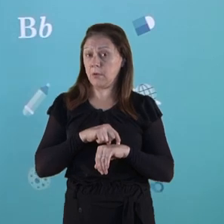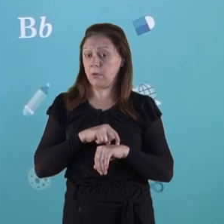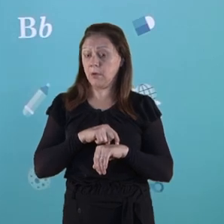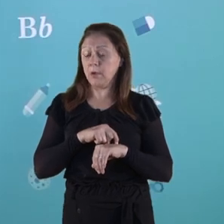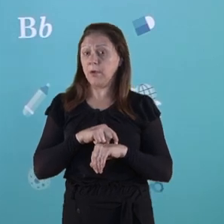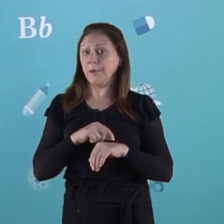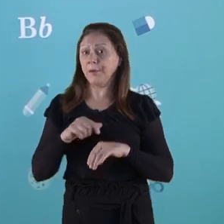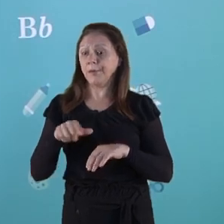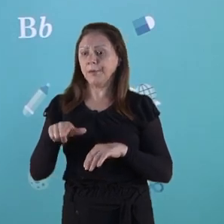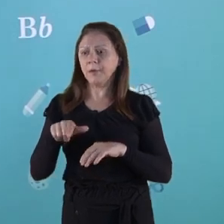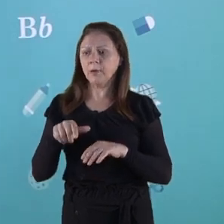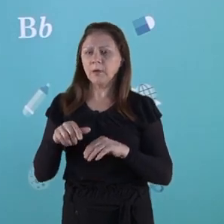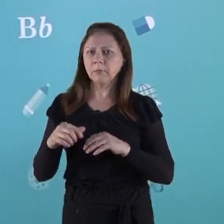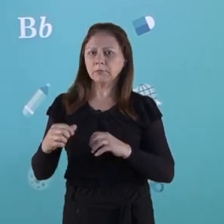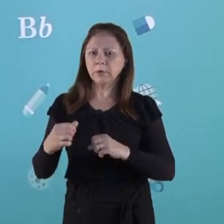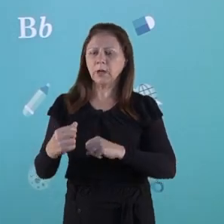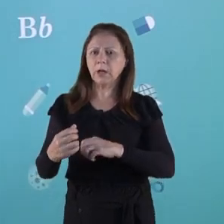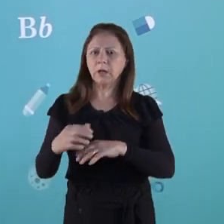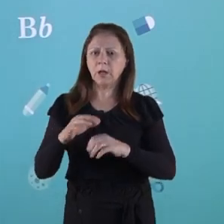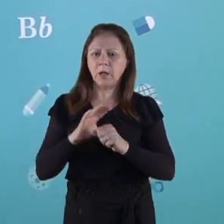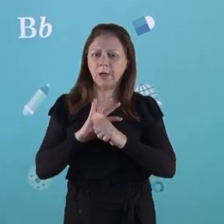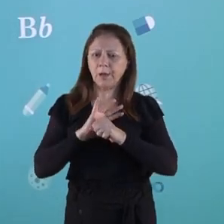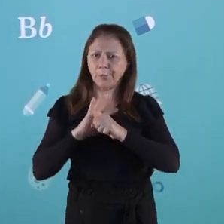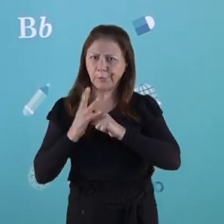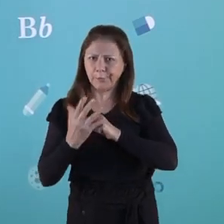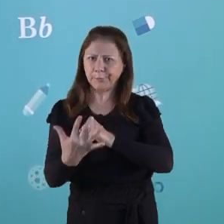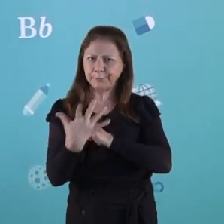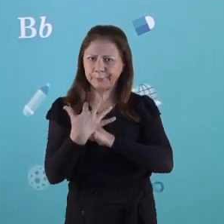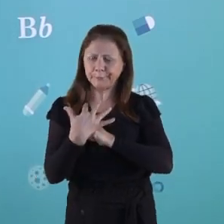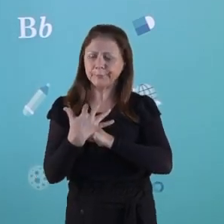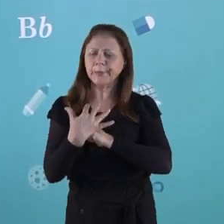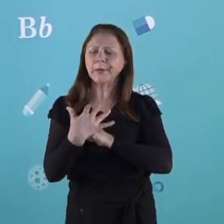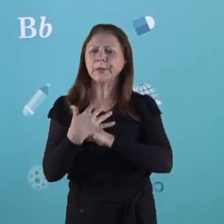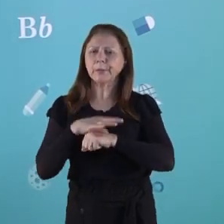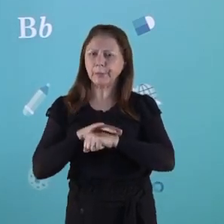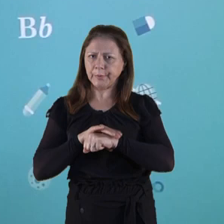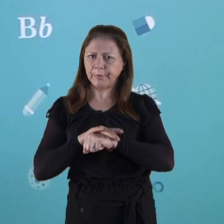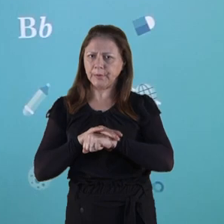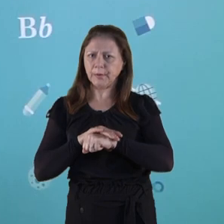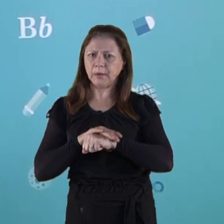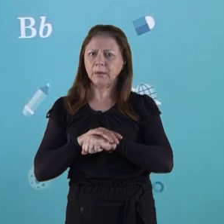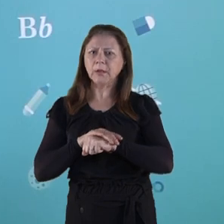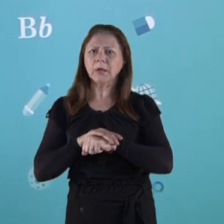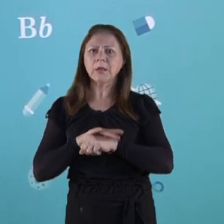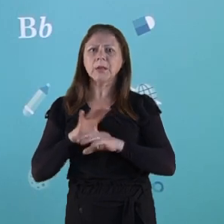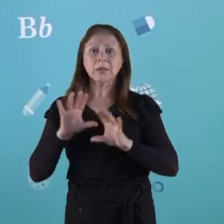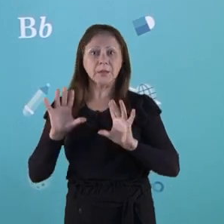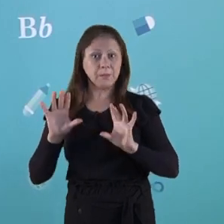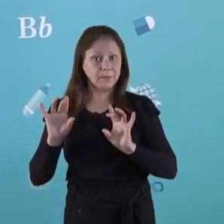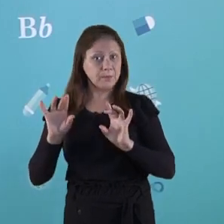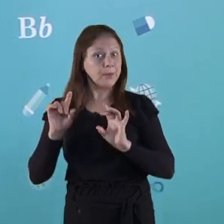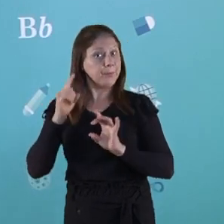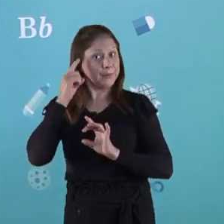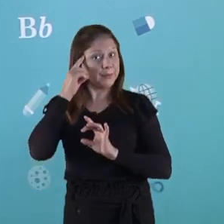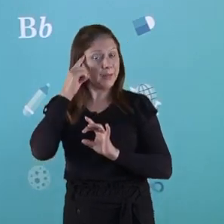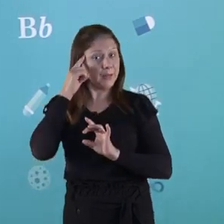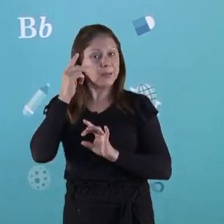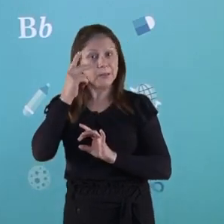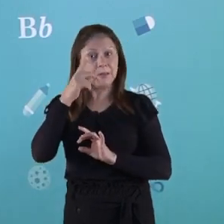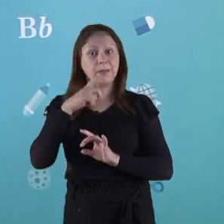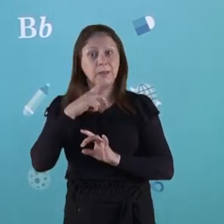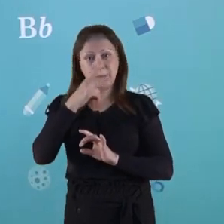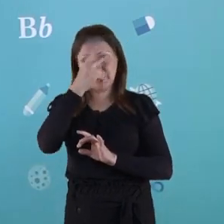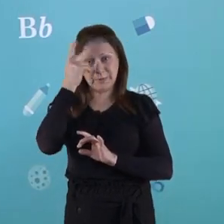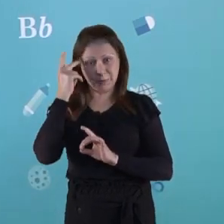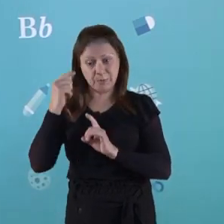em perigo de pegar uma doença, se a gente se expor a essa doença, é especial para a gente entender que tem gente trabalhando por nós, tem cientistas